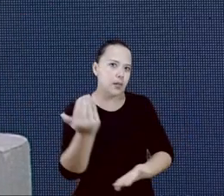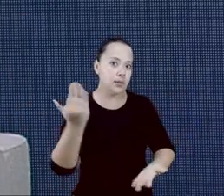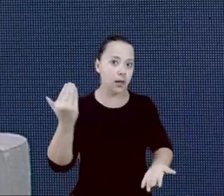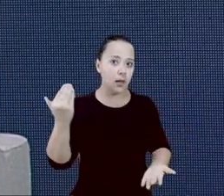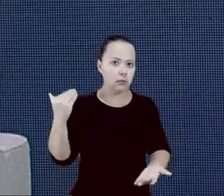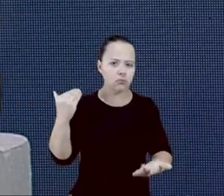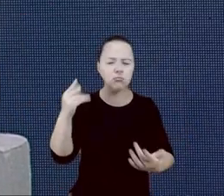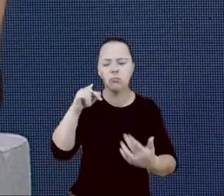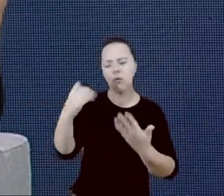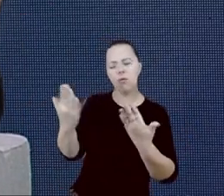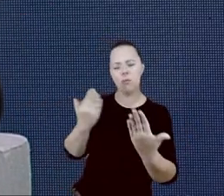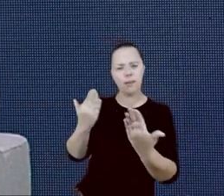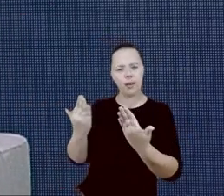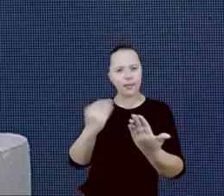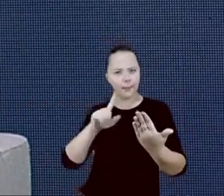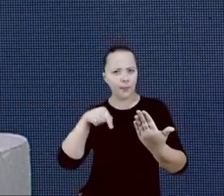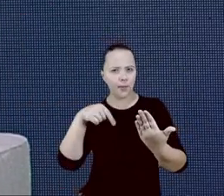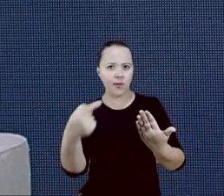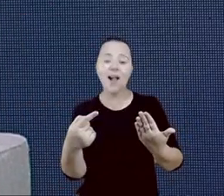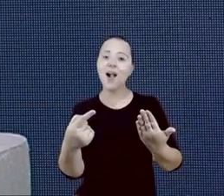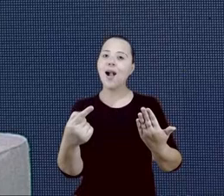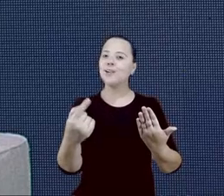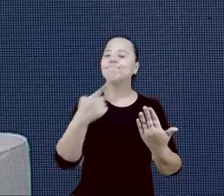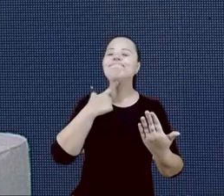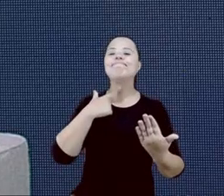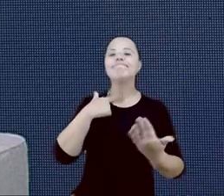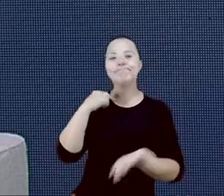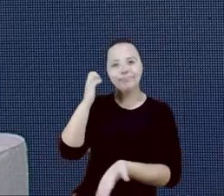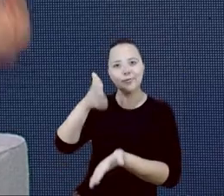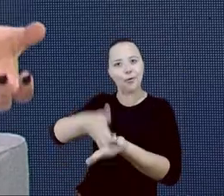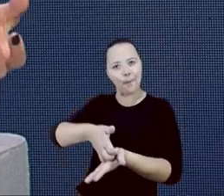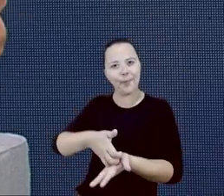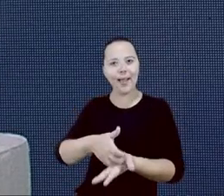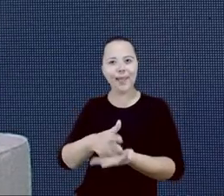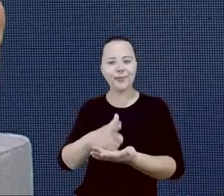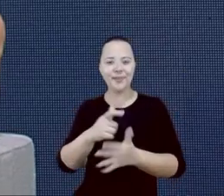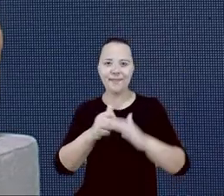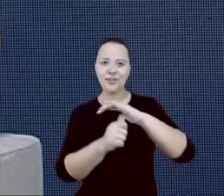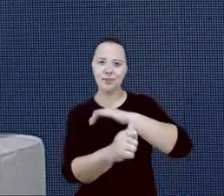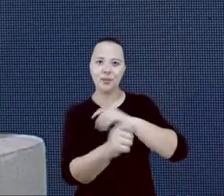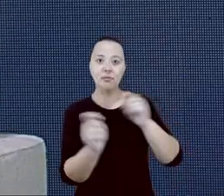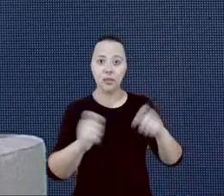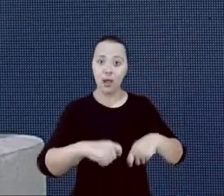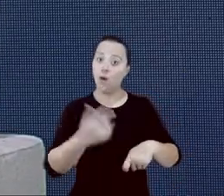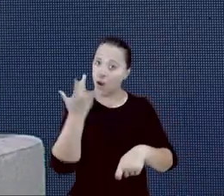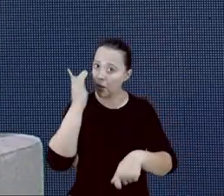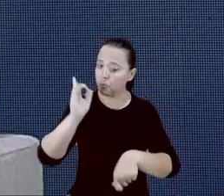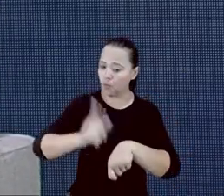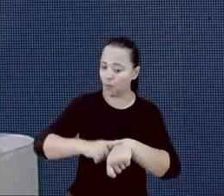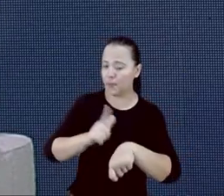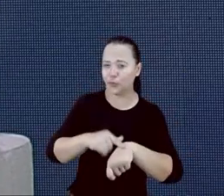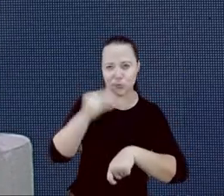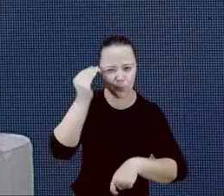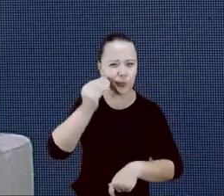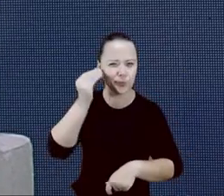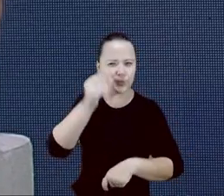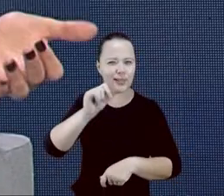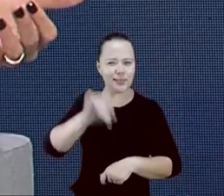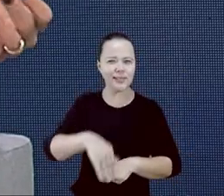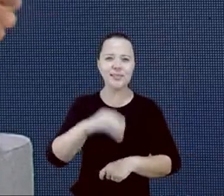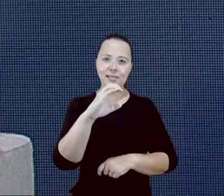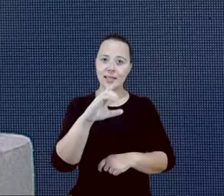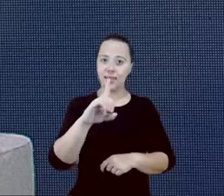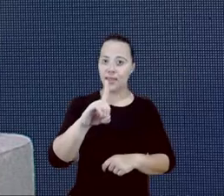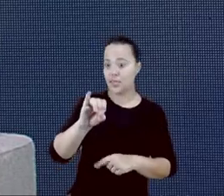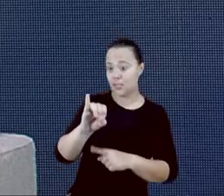trás depois você Bem que queria ter comprado esse papel né então acho que a gente tá num momento de oportunidade no CDI Sem Dúvida quando a